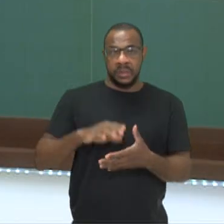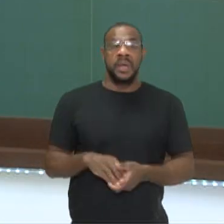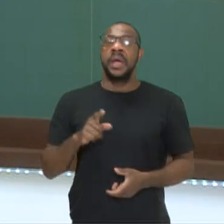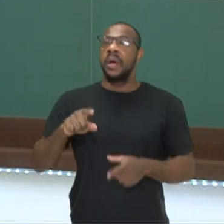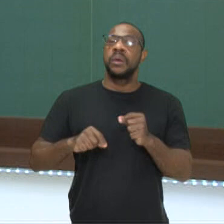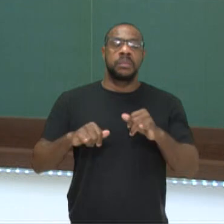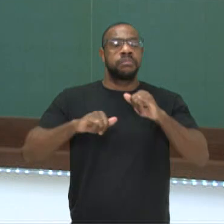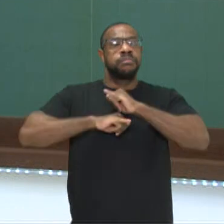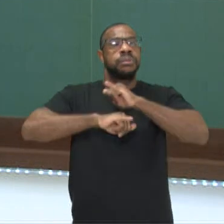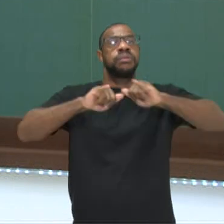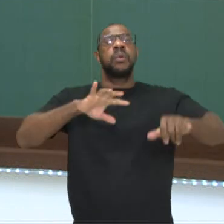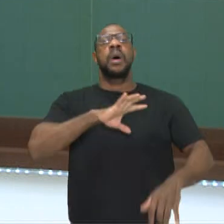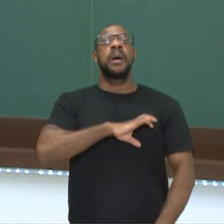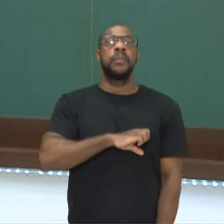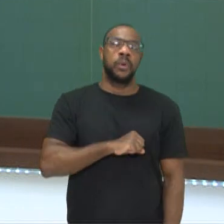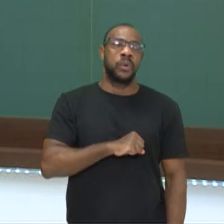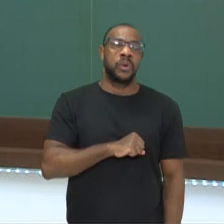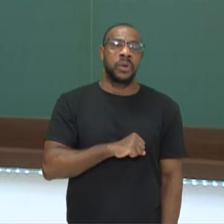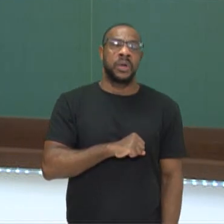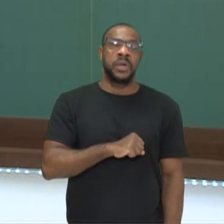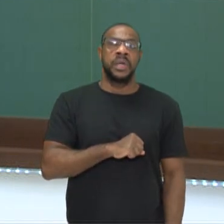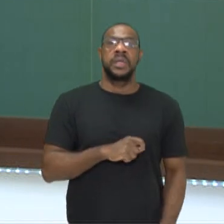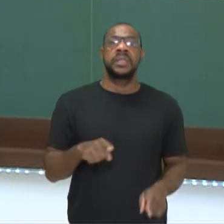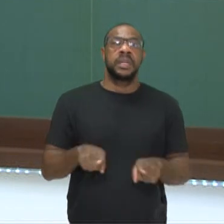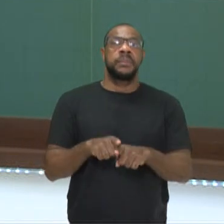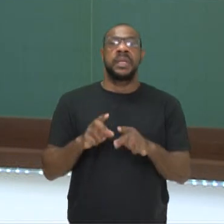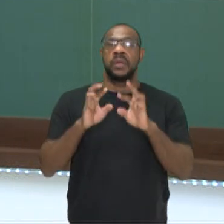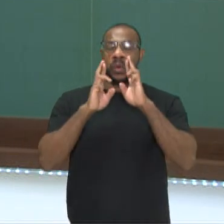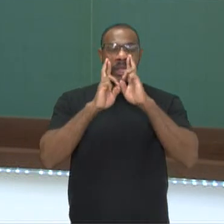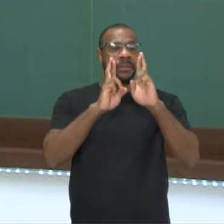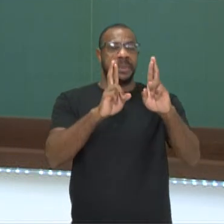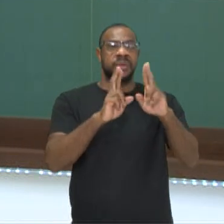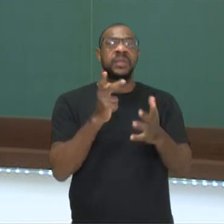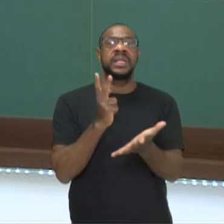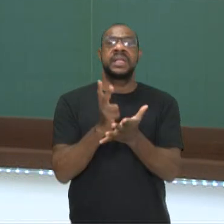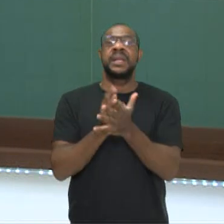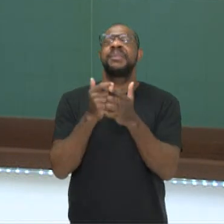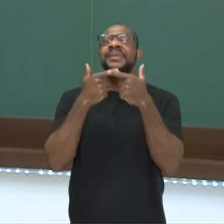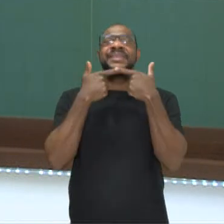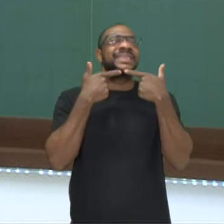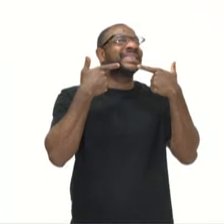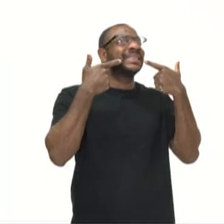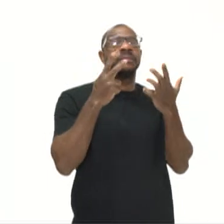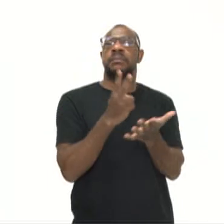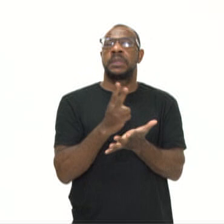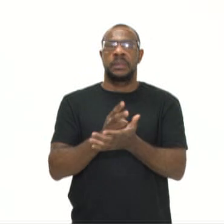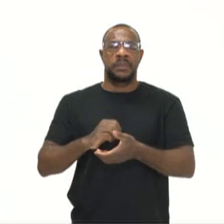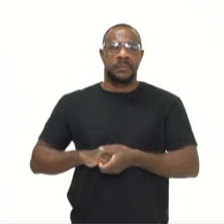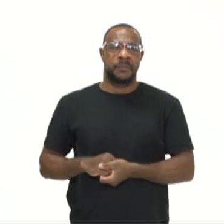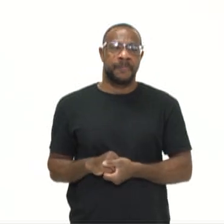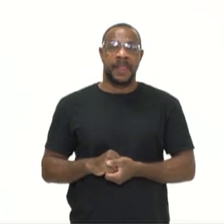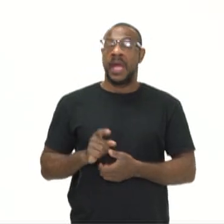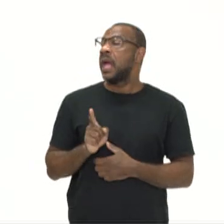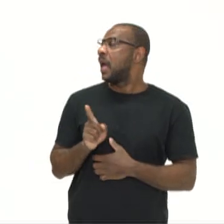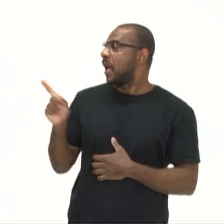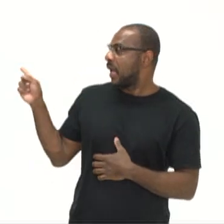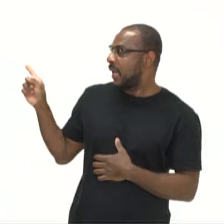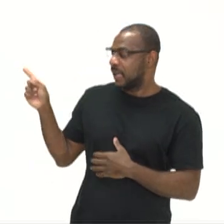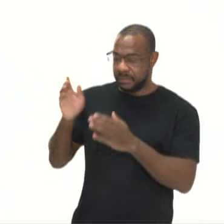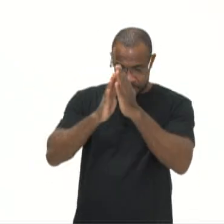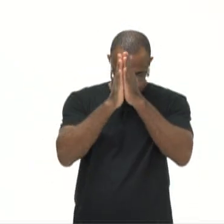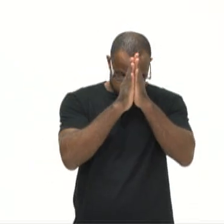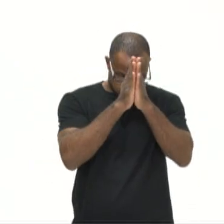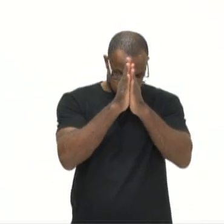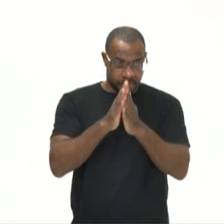que pregam o amor e o respeito, estão sempre sorrindo, recitando seus mantras. O Dalai Lama escreveu o